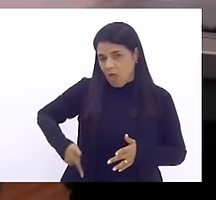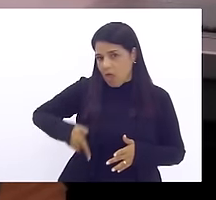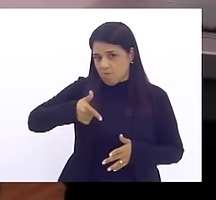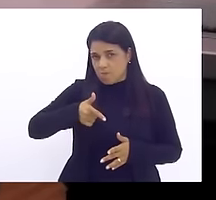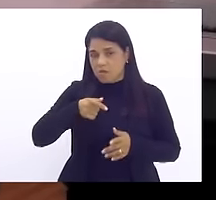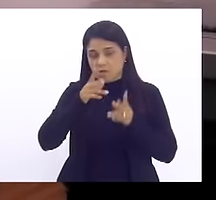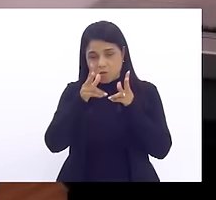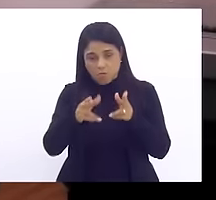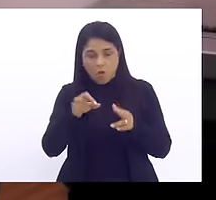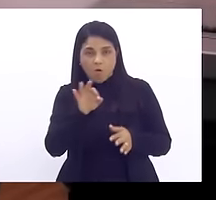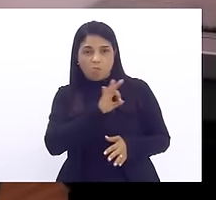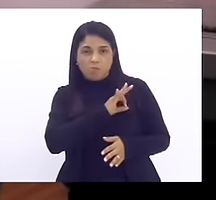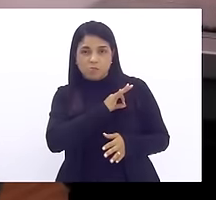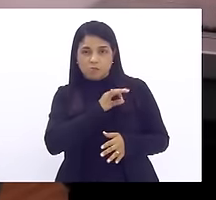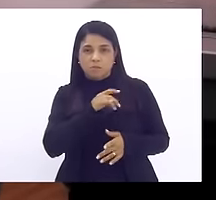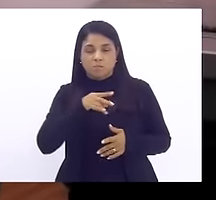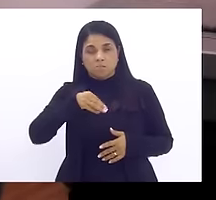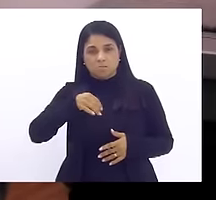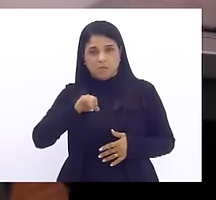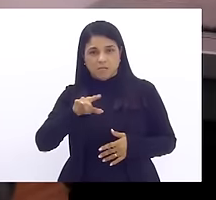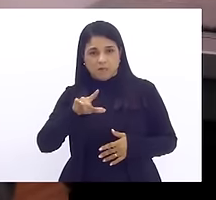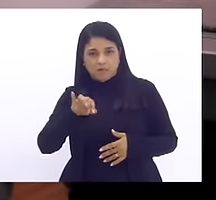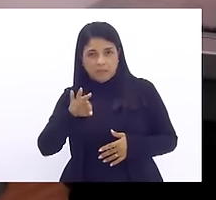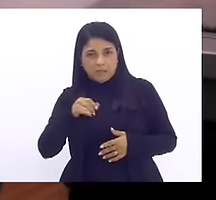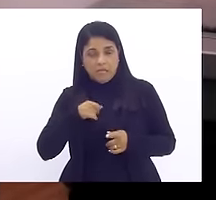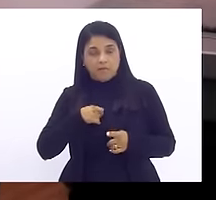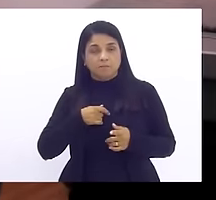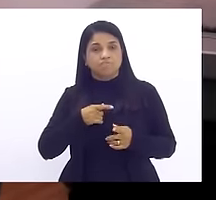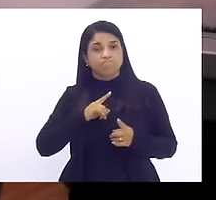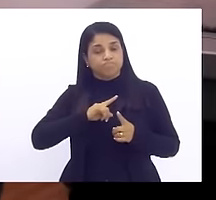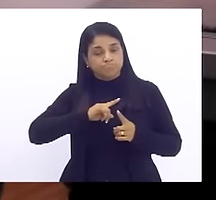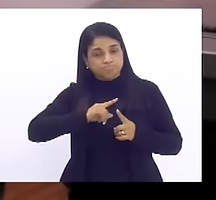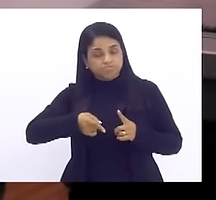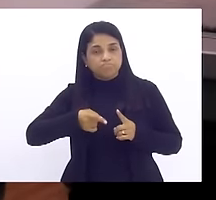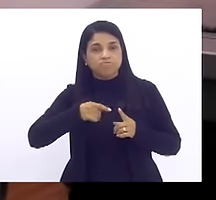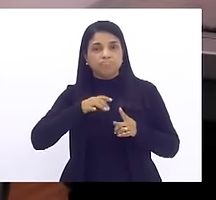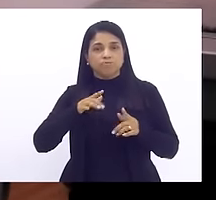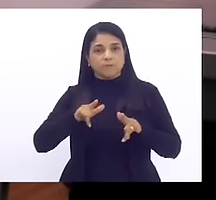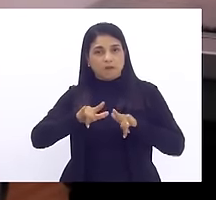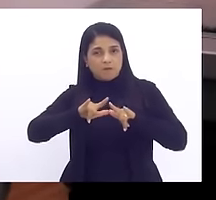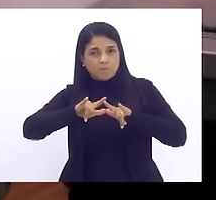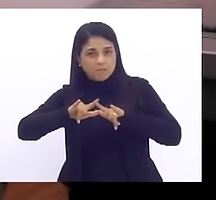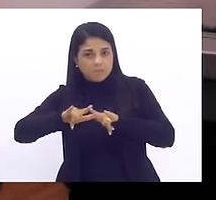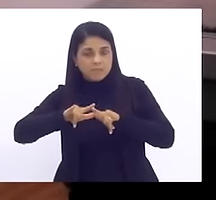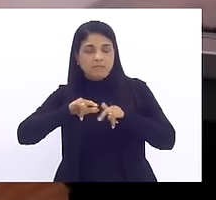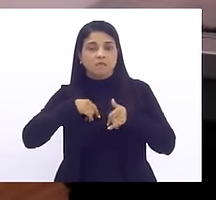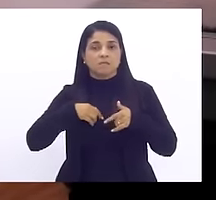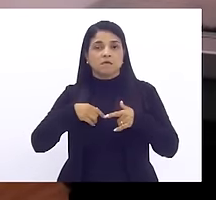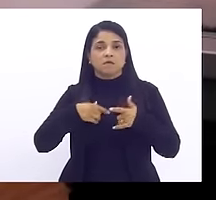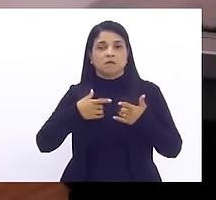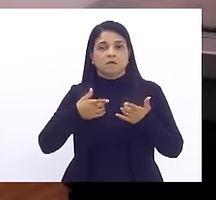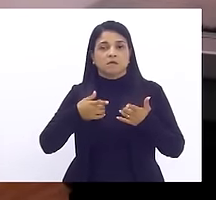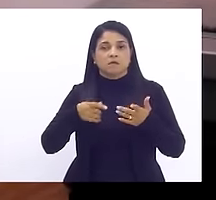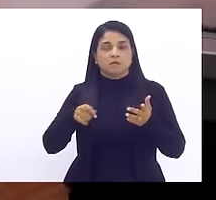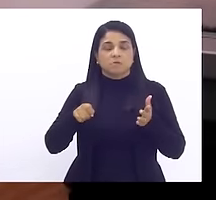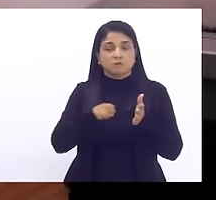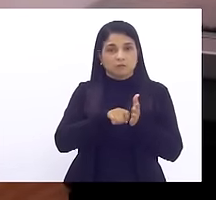trabalha reprimir no tráfico e a milícia o Dea também faz através do transporte legal Adidas